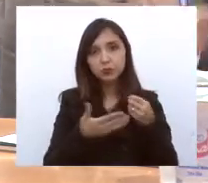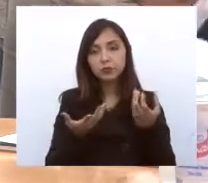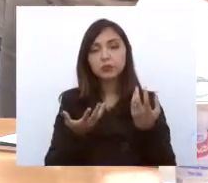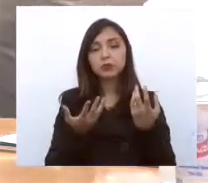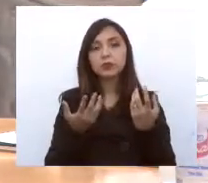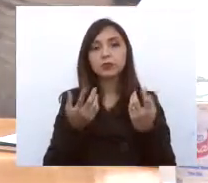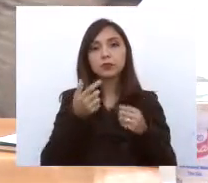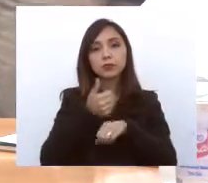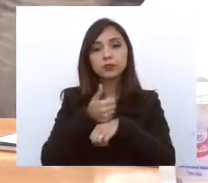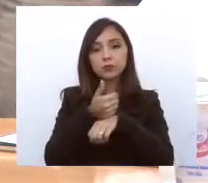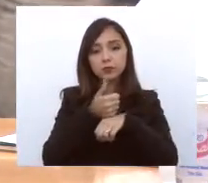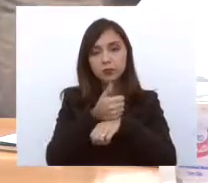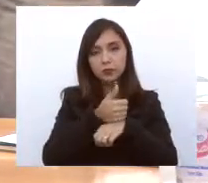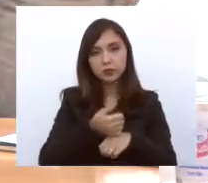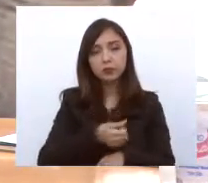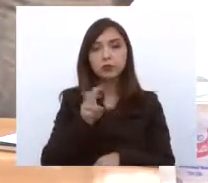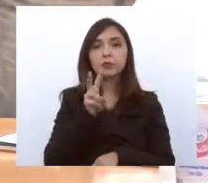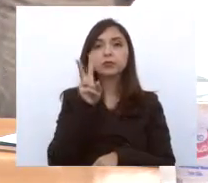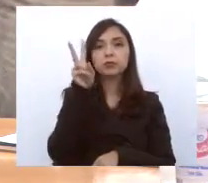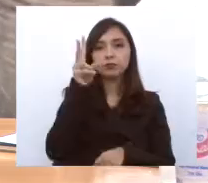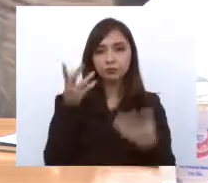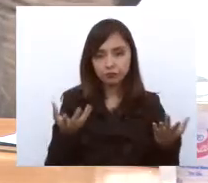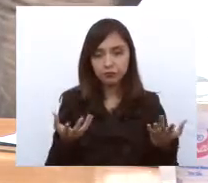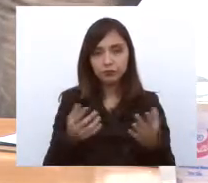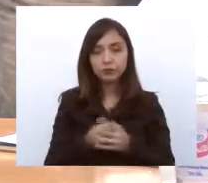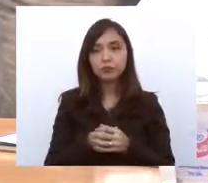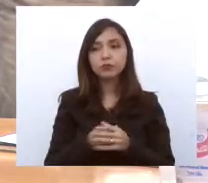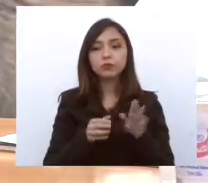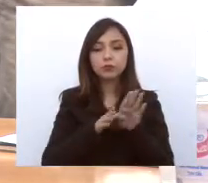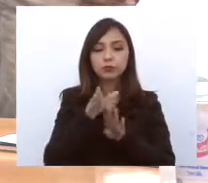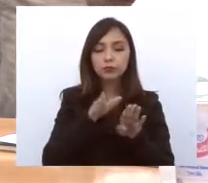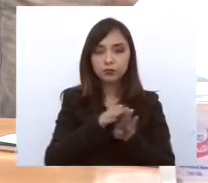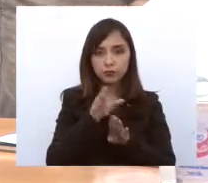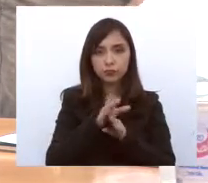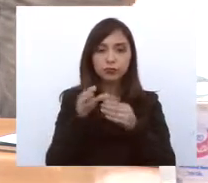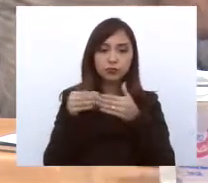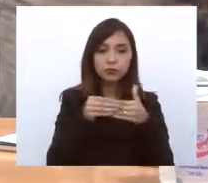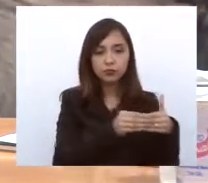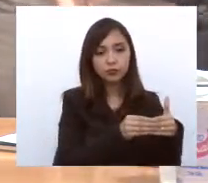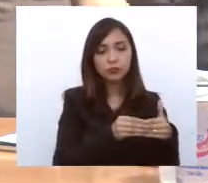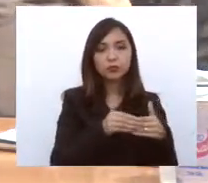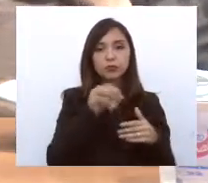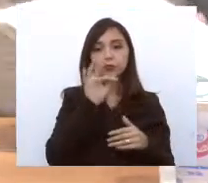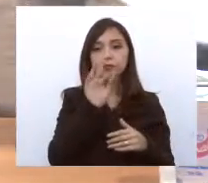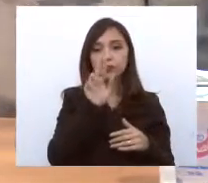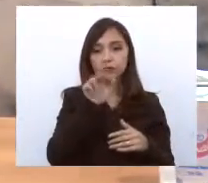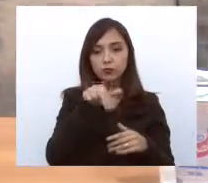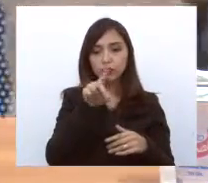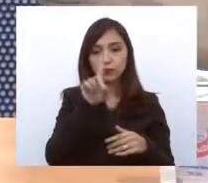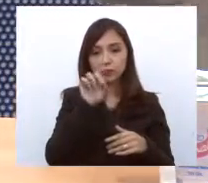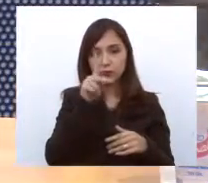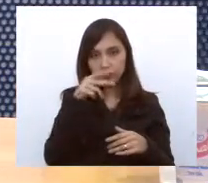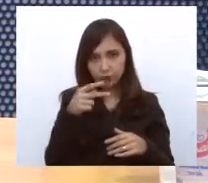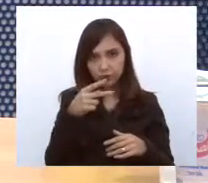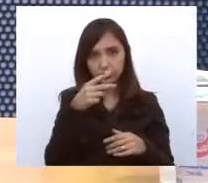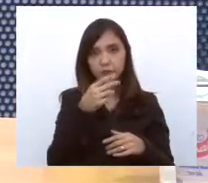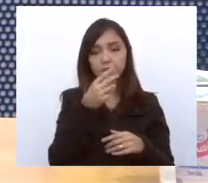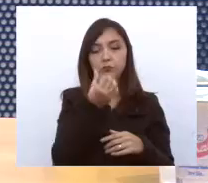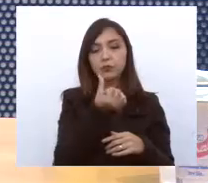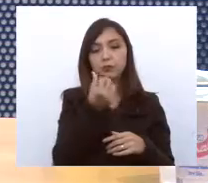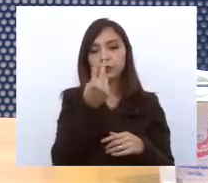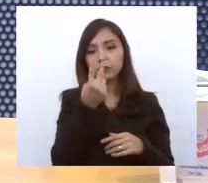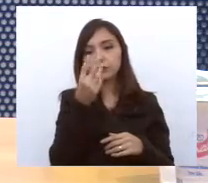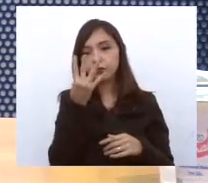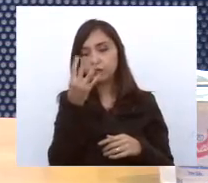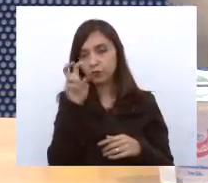dos Profissionais de Educação, Fundeb. O Conselho Municipal de Acompanhamento do Fundeb e revoga as leis 6245